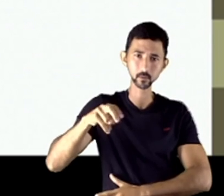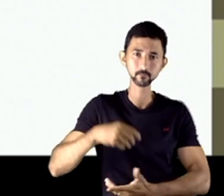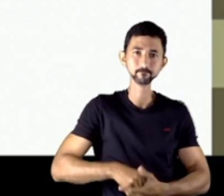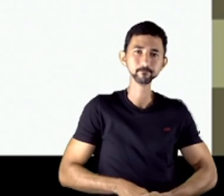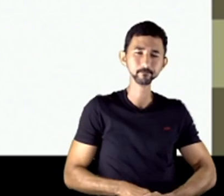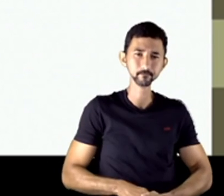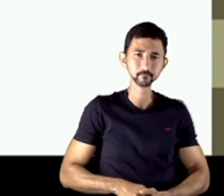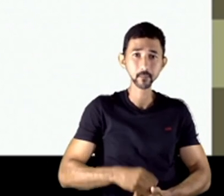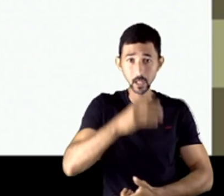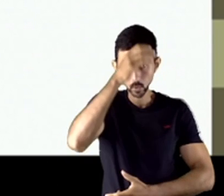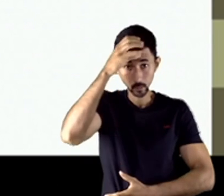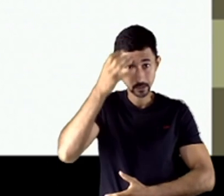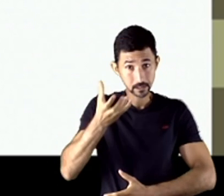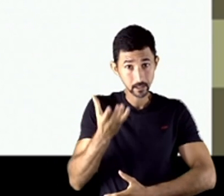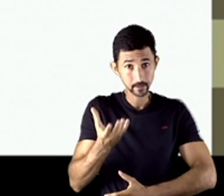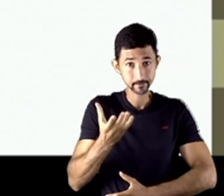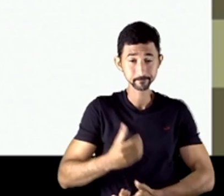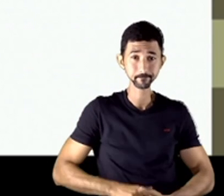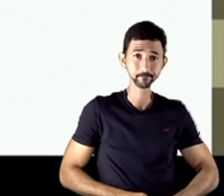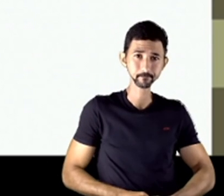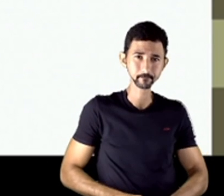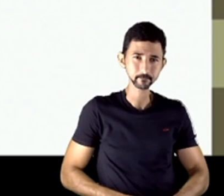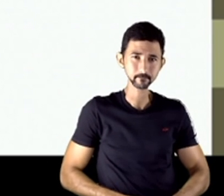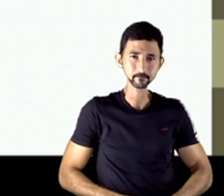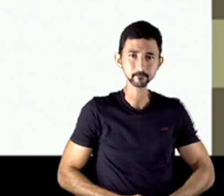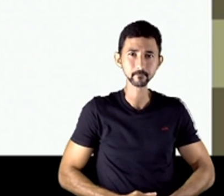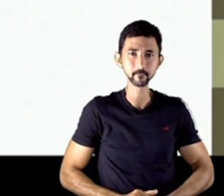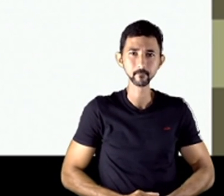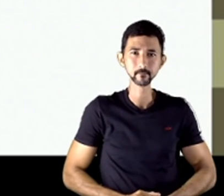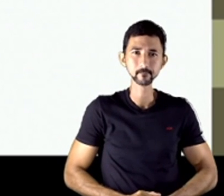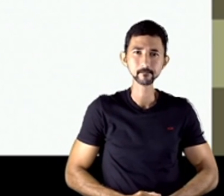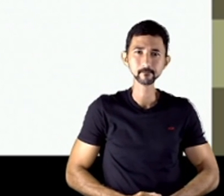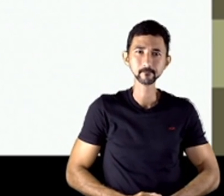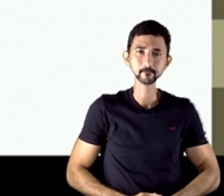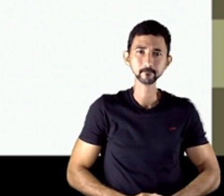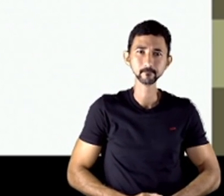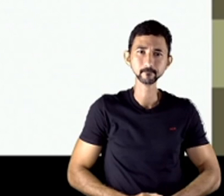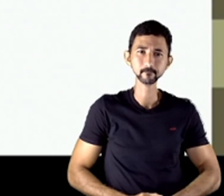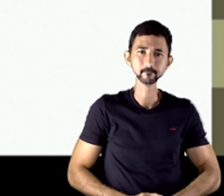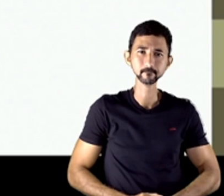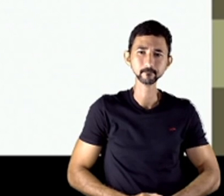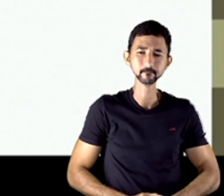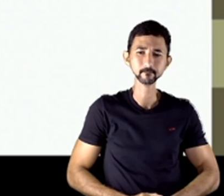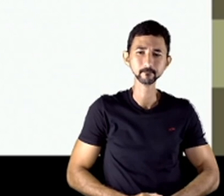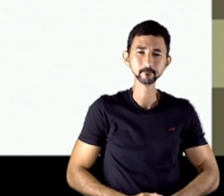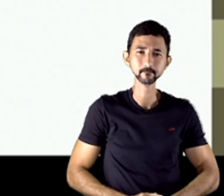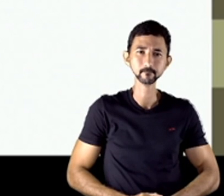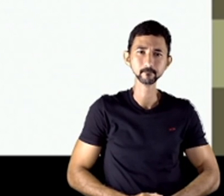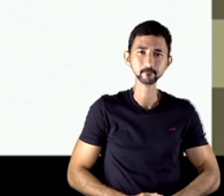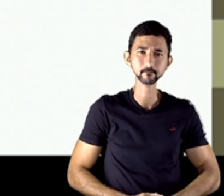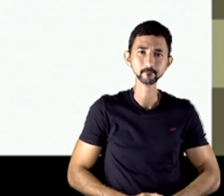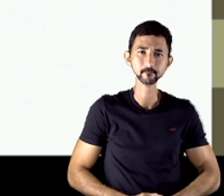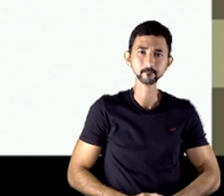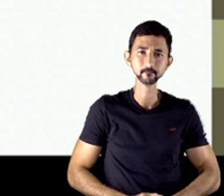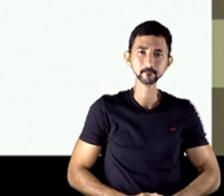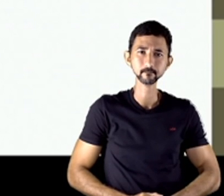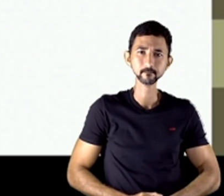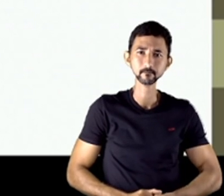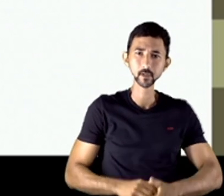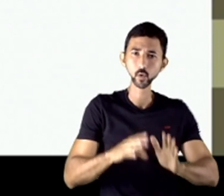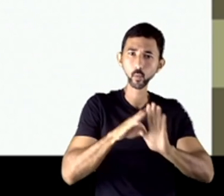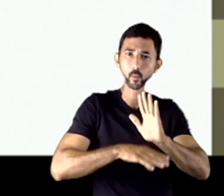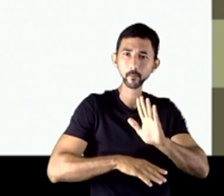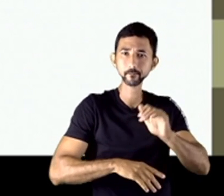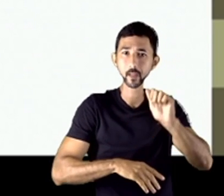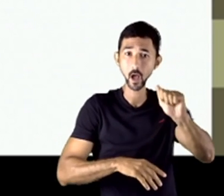do jeito que o cliente quer. Esse vendedor está com sorte. Então vamos para as alternativas. Já